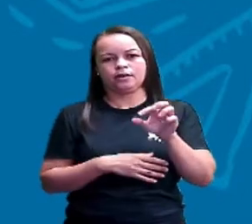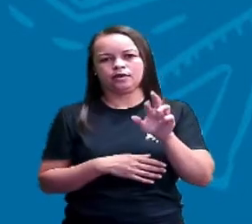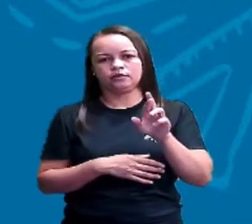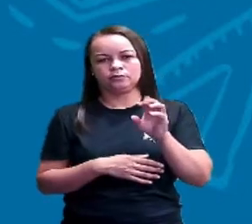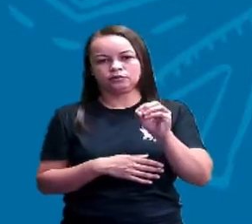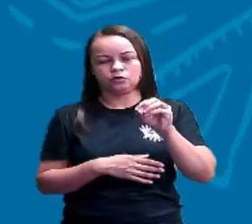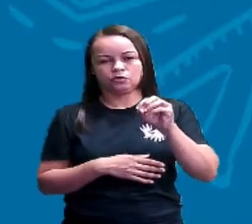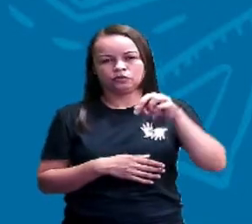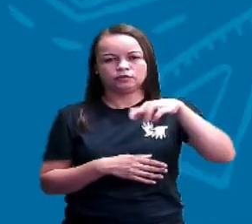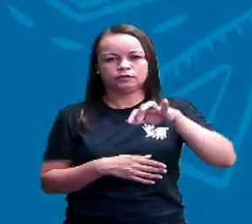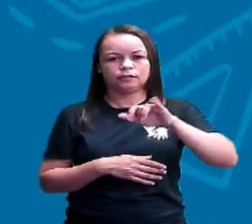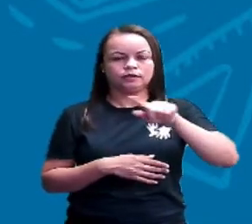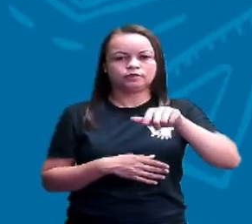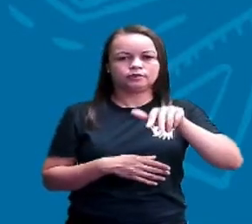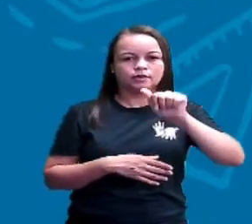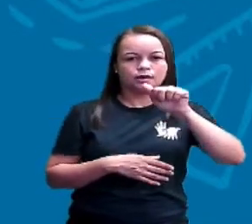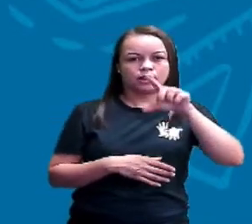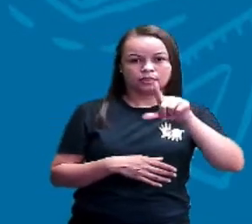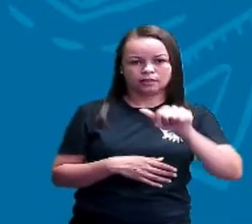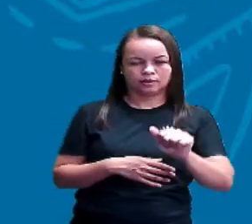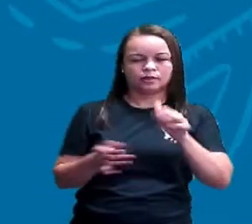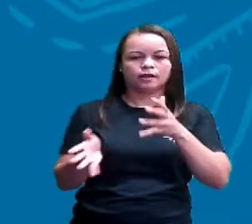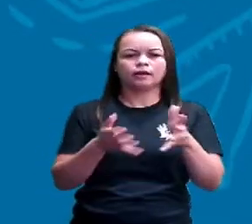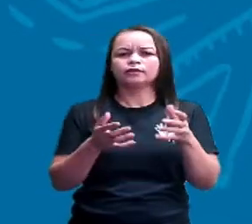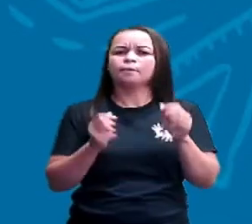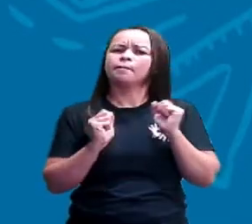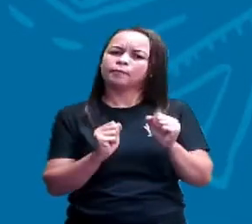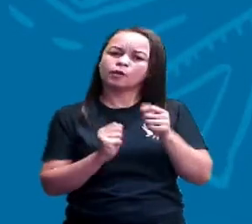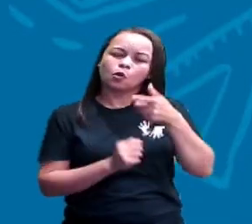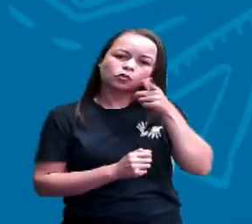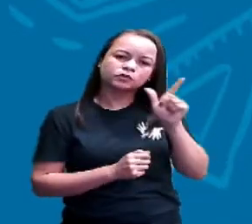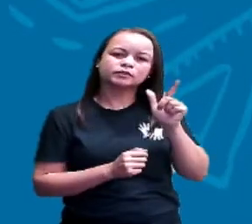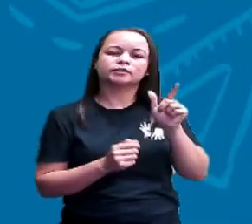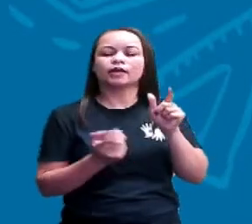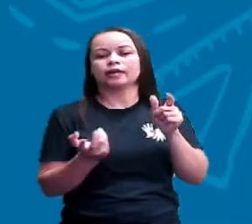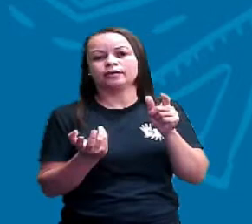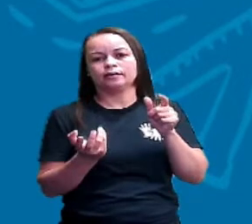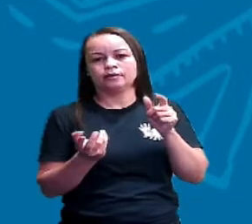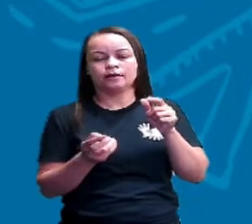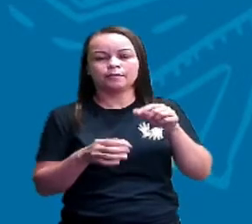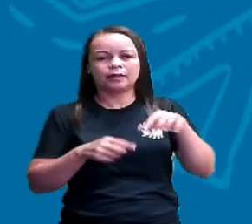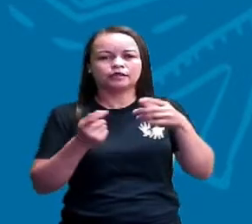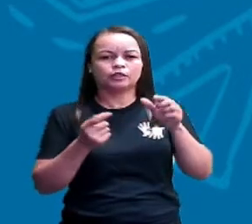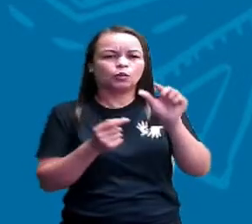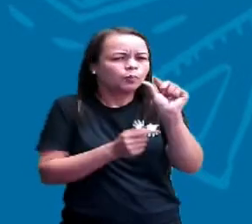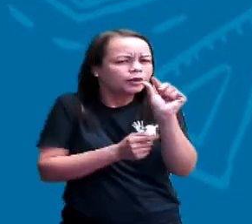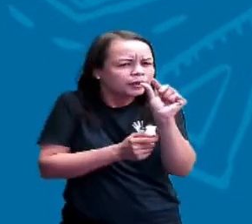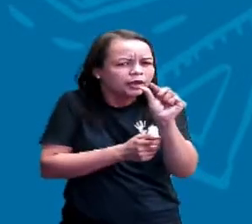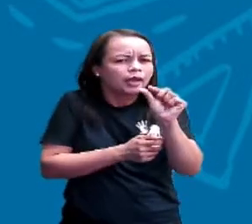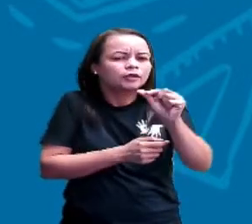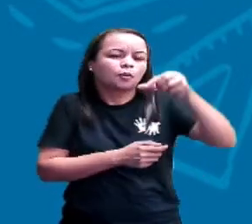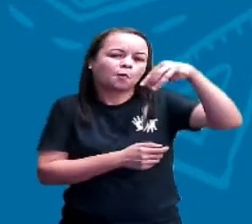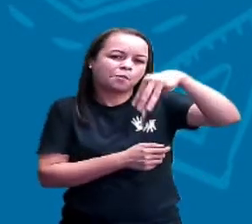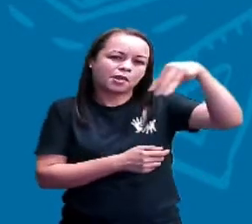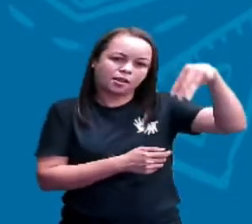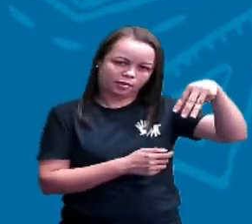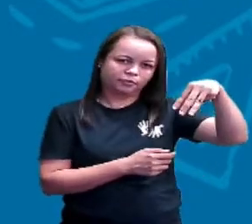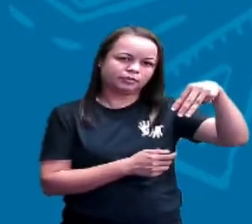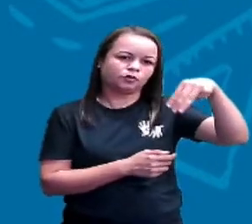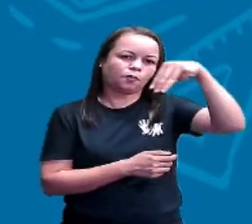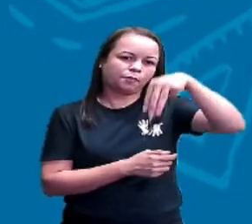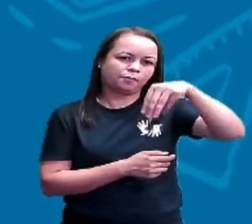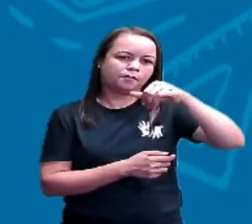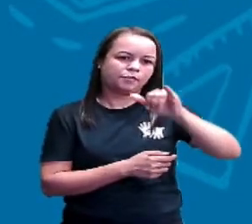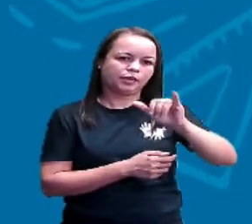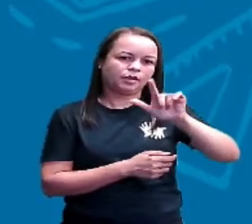que é o milímetro, que ele consegue medir, ó, coisas bem menores. E aí, professora, como é